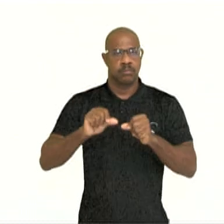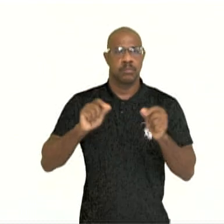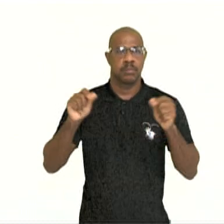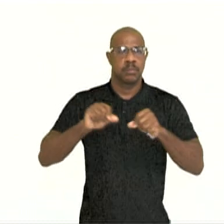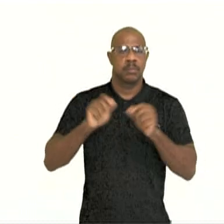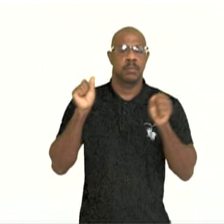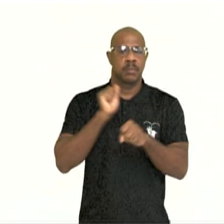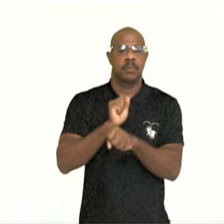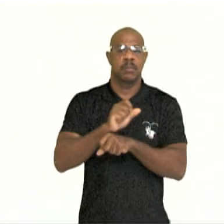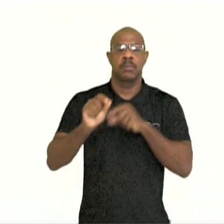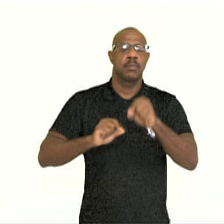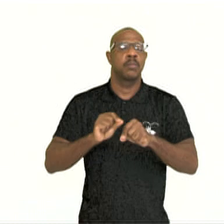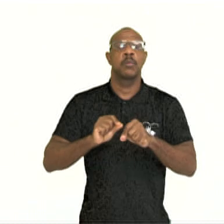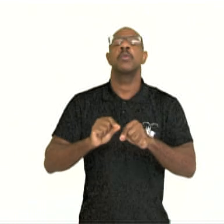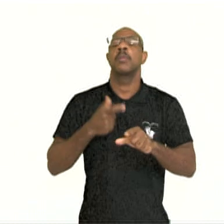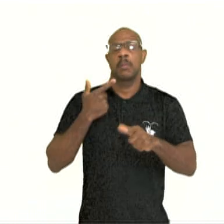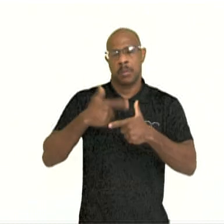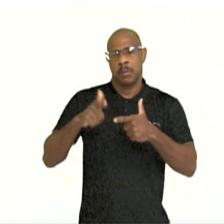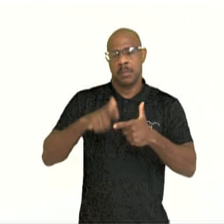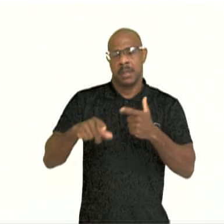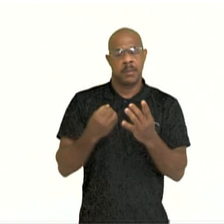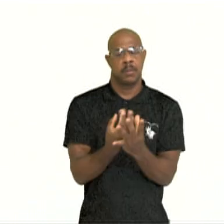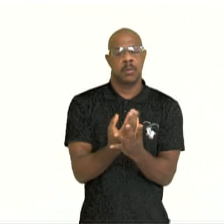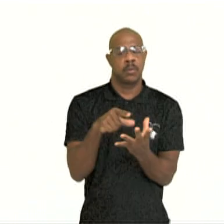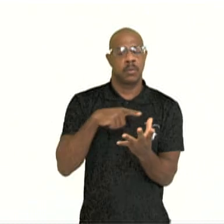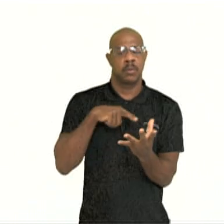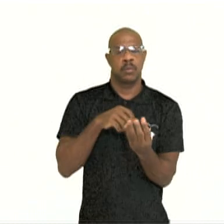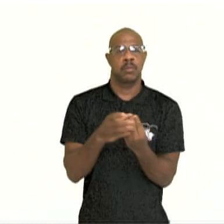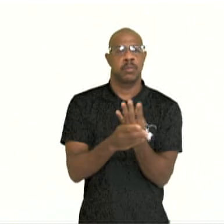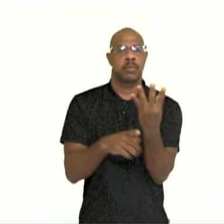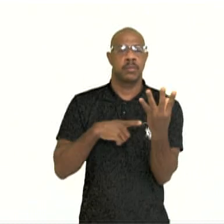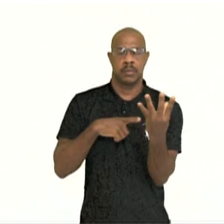pode-se esperar qual consequência para a planta? Vamos lá?